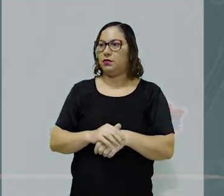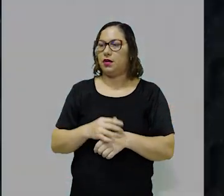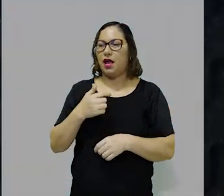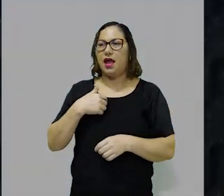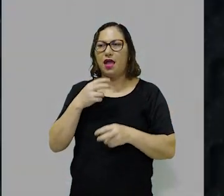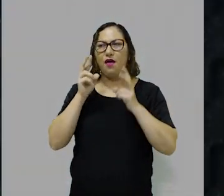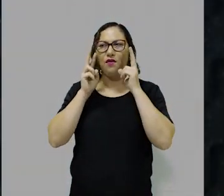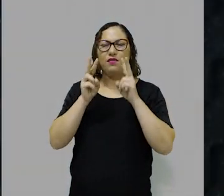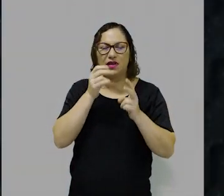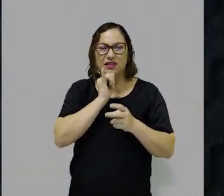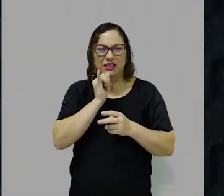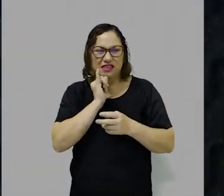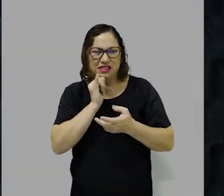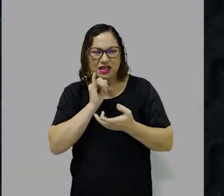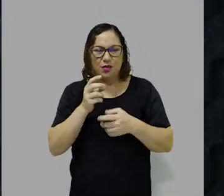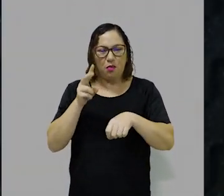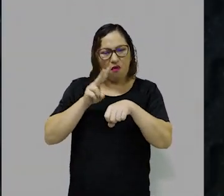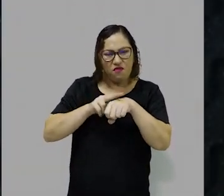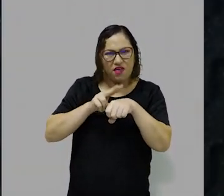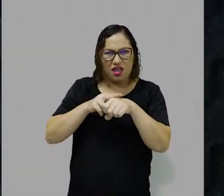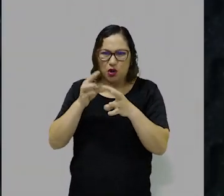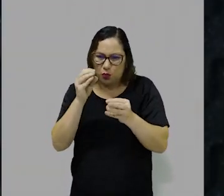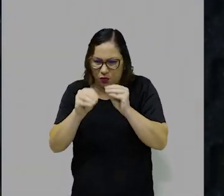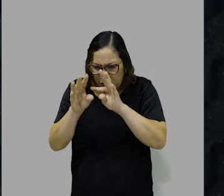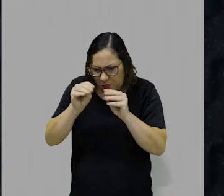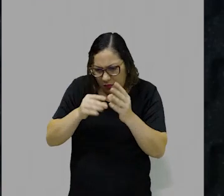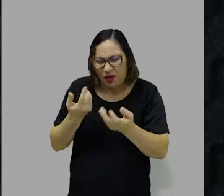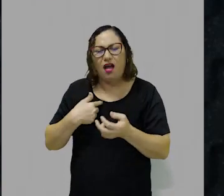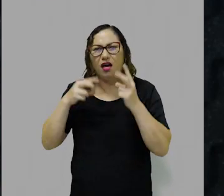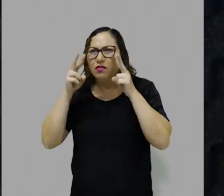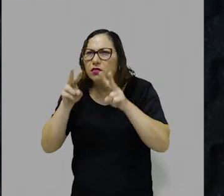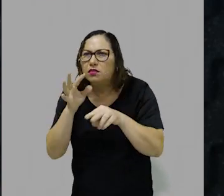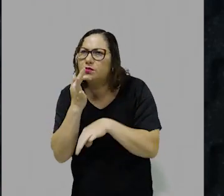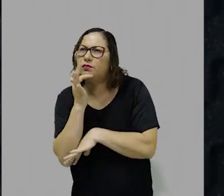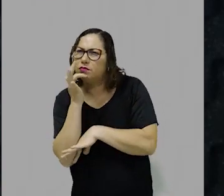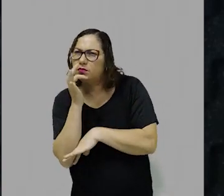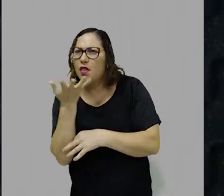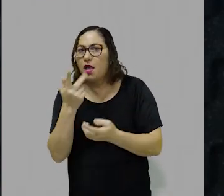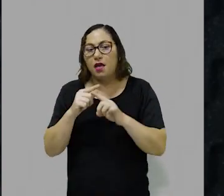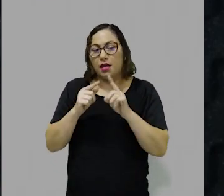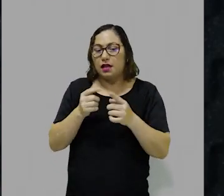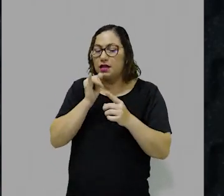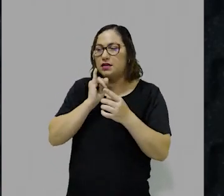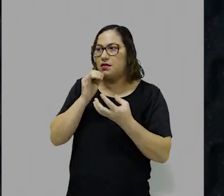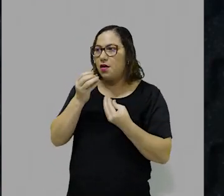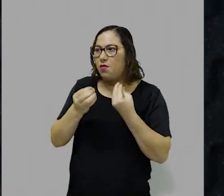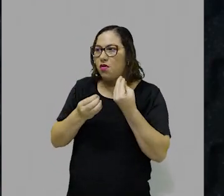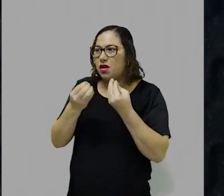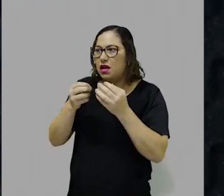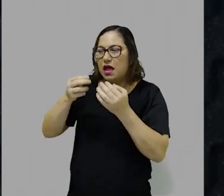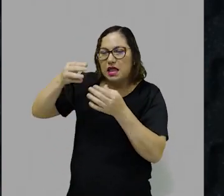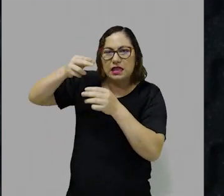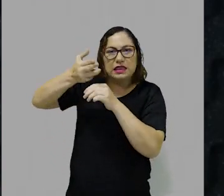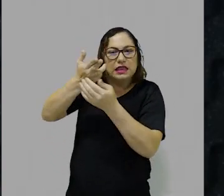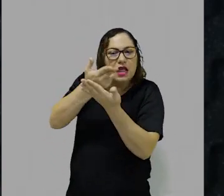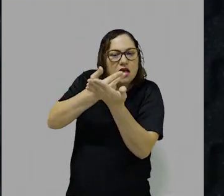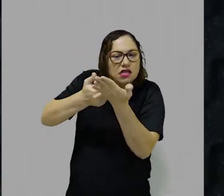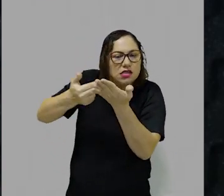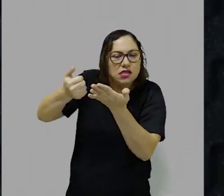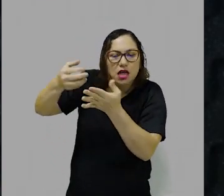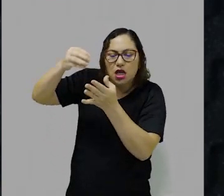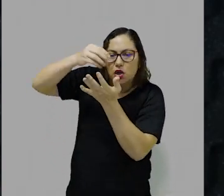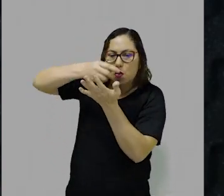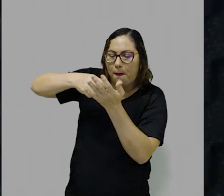reality de fazer vidro, né? Quem já assistiu sabe o que eu estou falando. Além do fazer vidro, colocar desenhos no